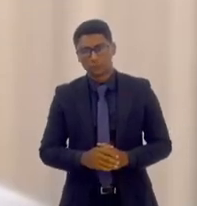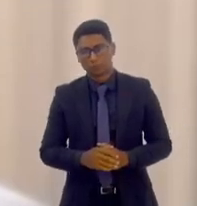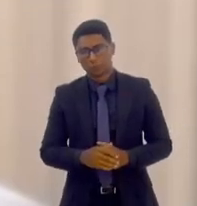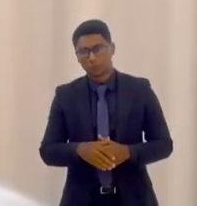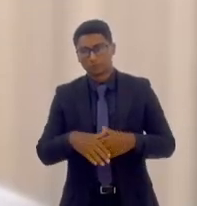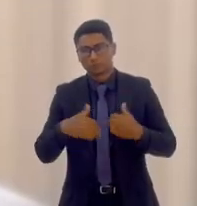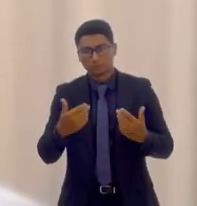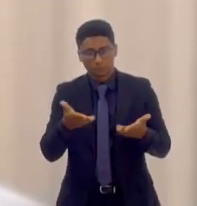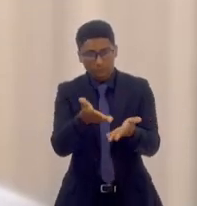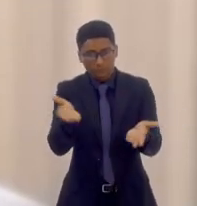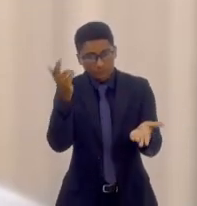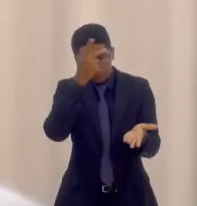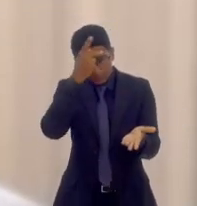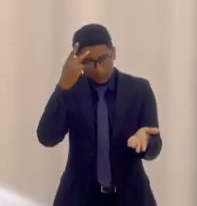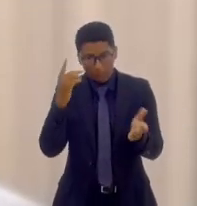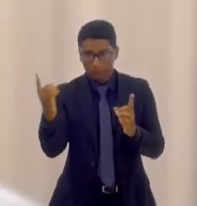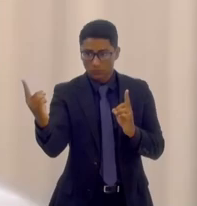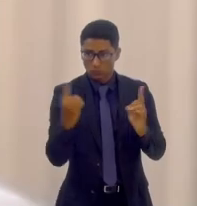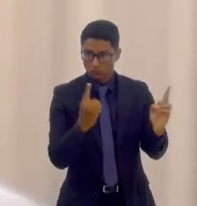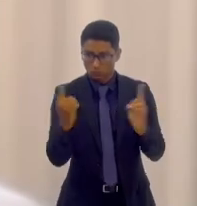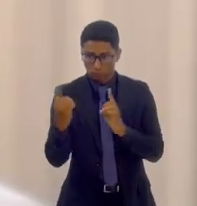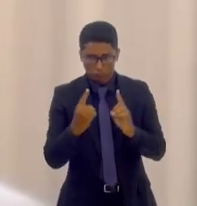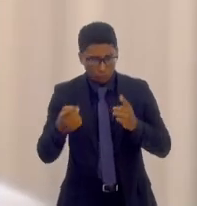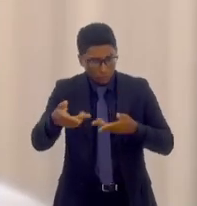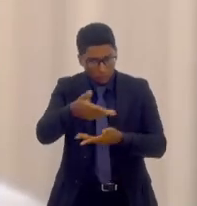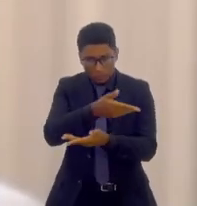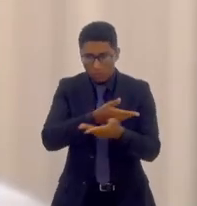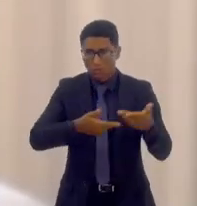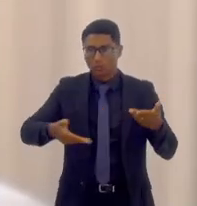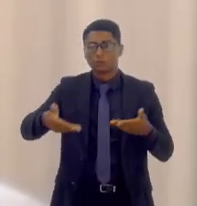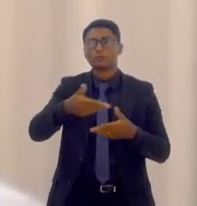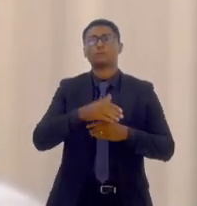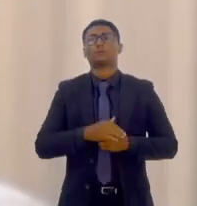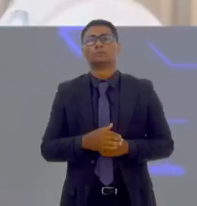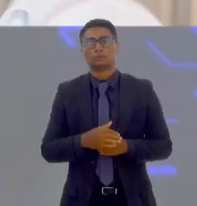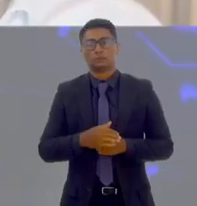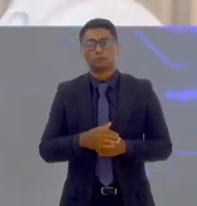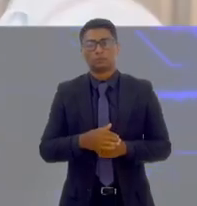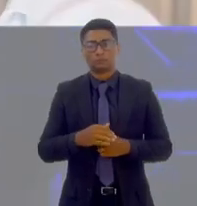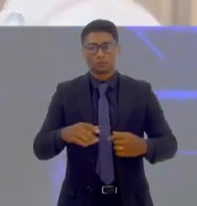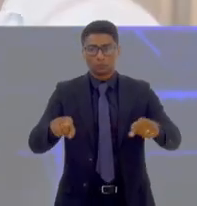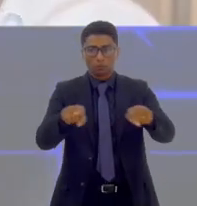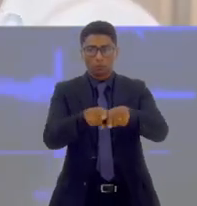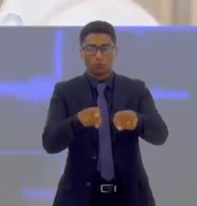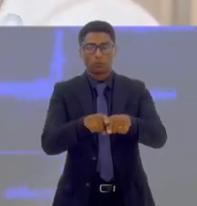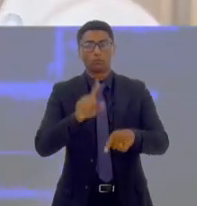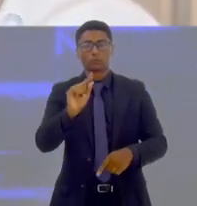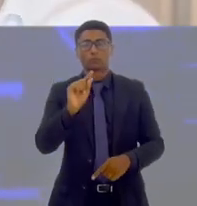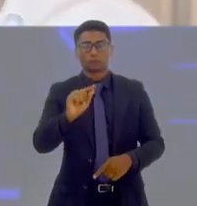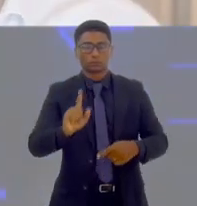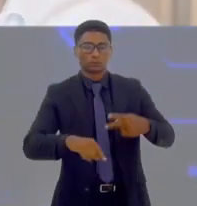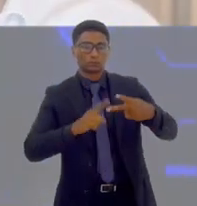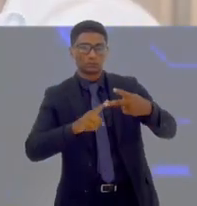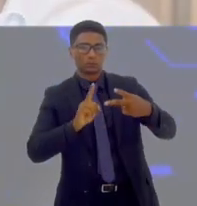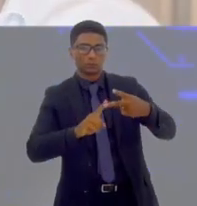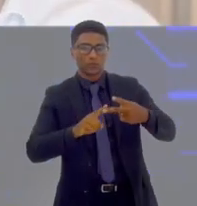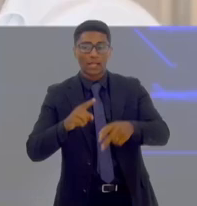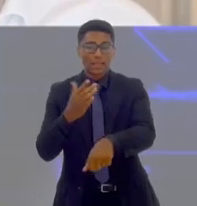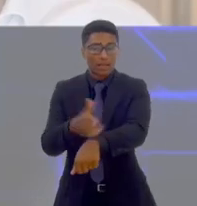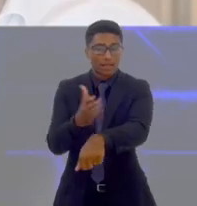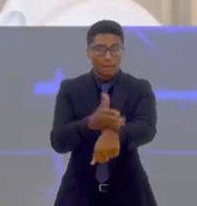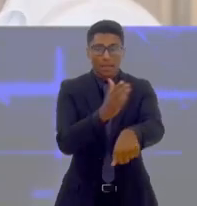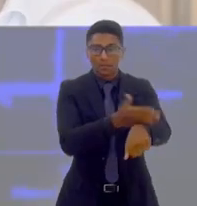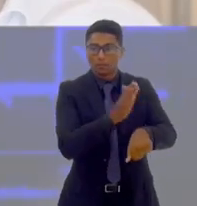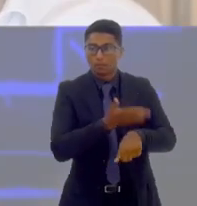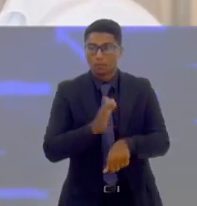de aproximação entre os seus associados, networking. Ela tem um pilar de muito forte de treinamento,